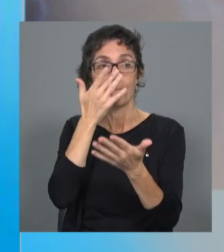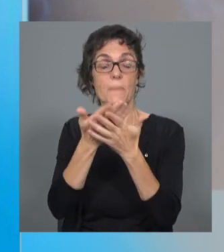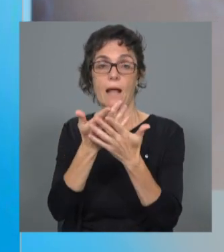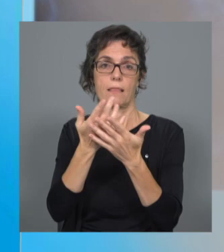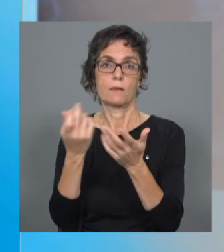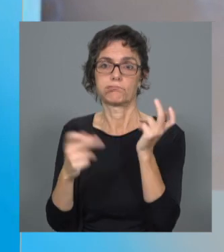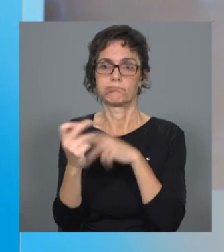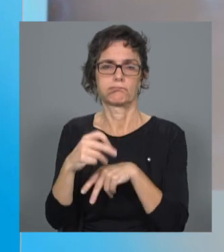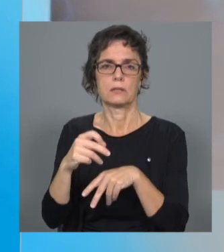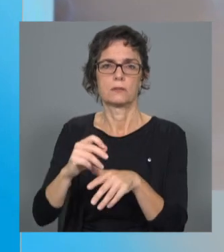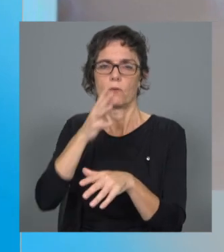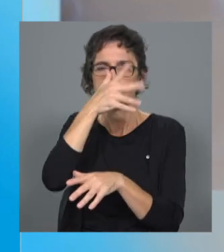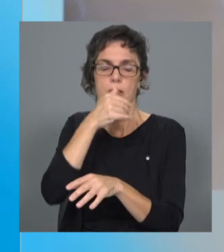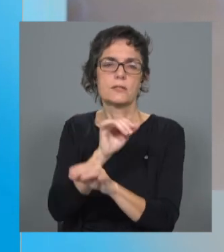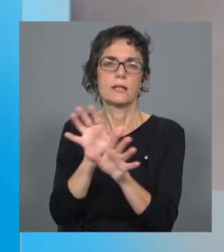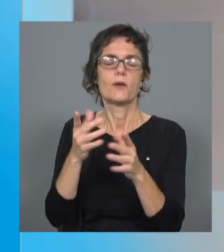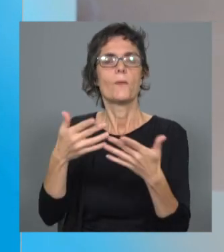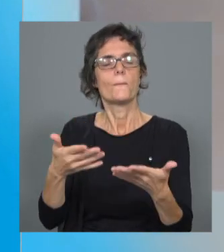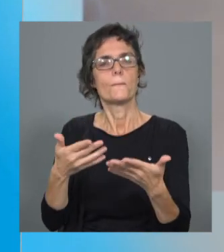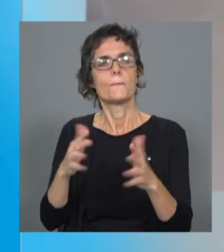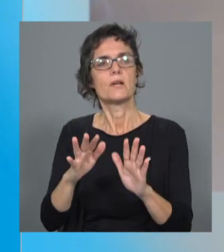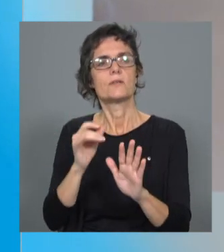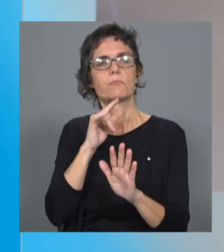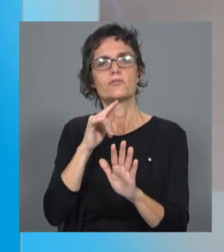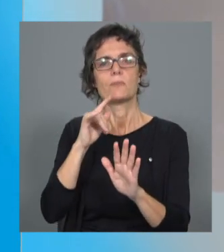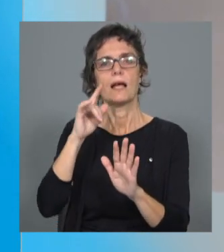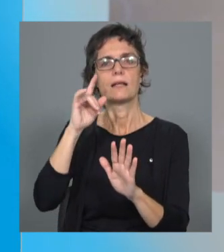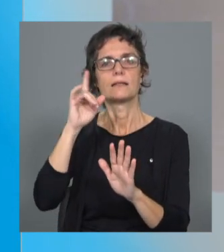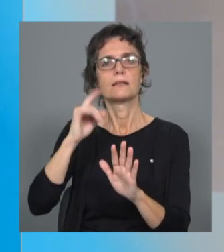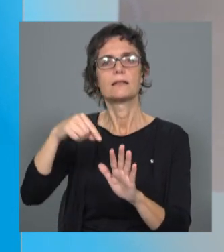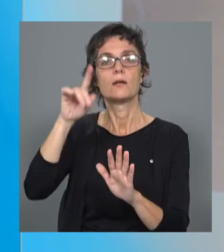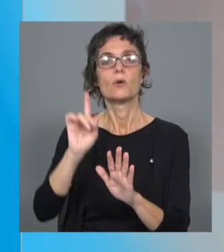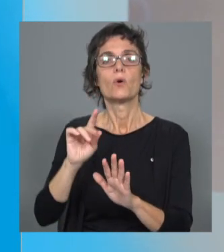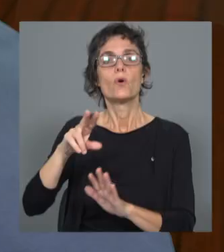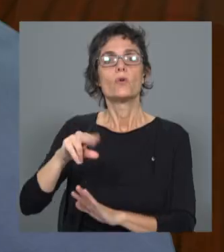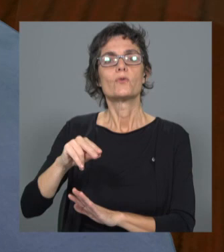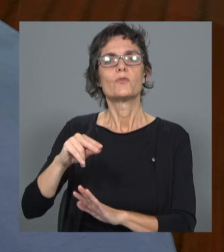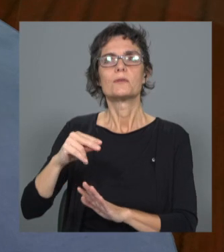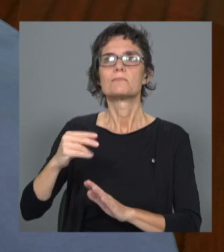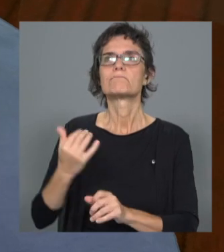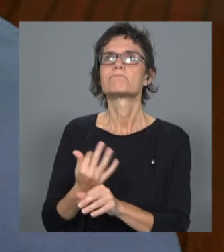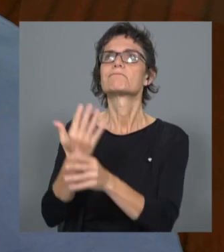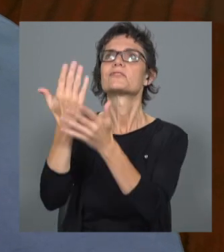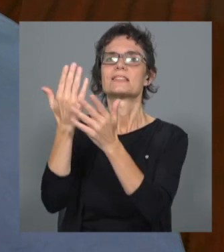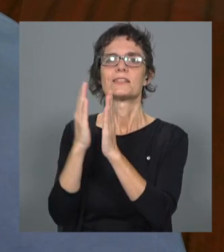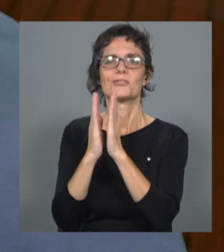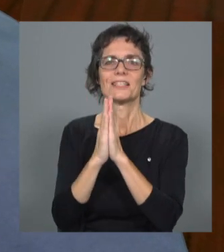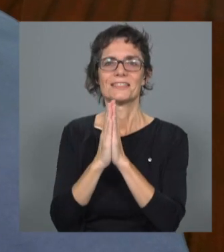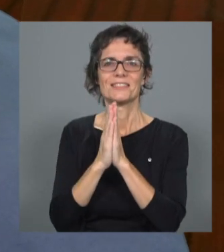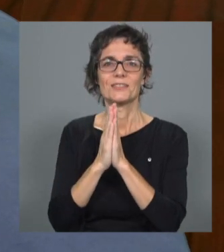própria celebração deste dia para si tem um significado diferente. Sim, ganha. Há uns santos com nome que conhece muito perto, não